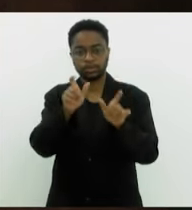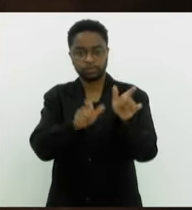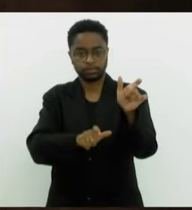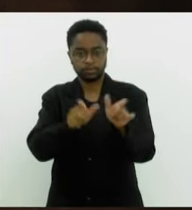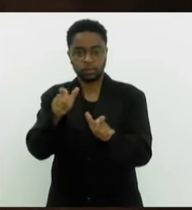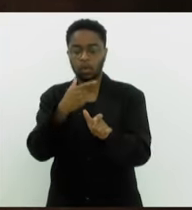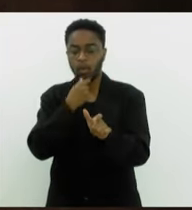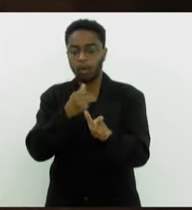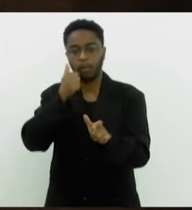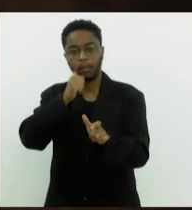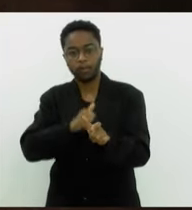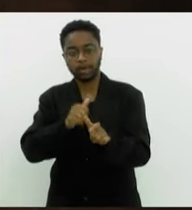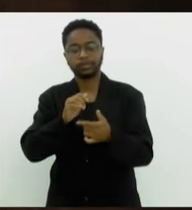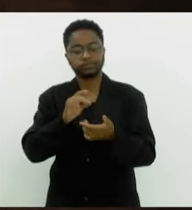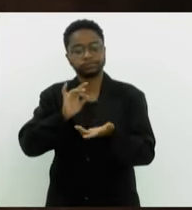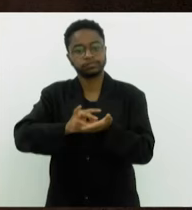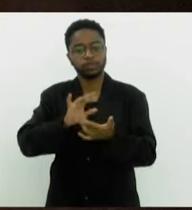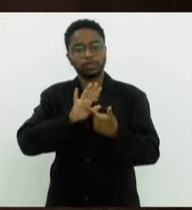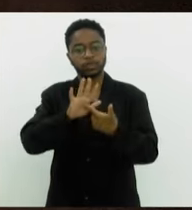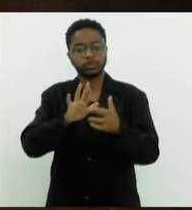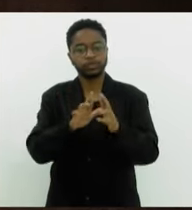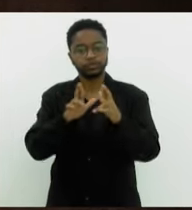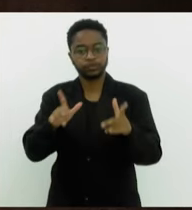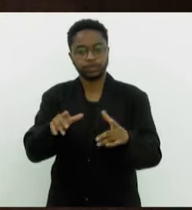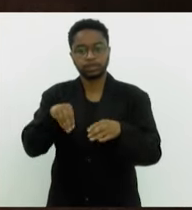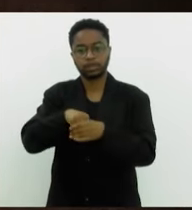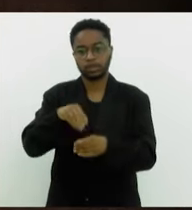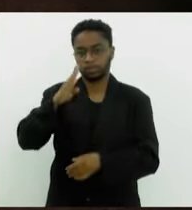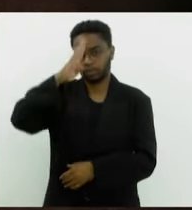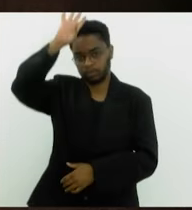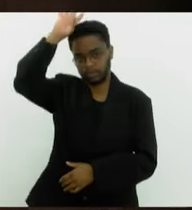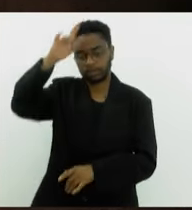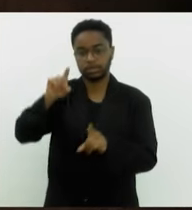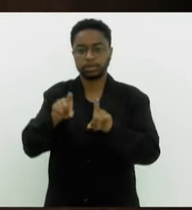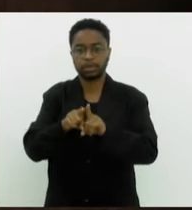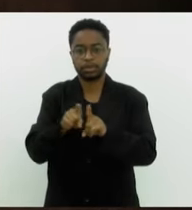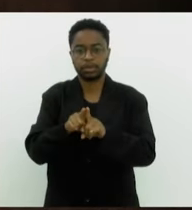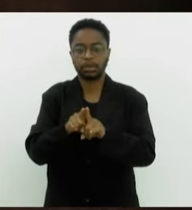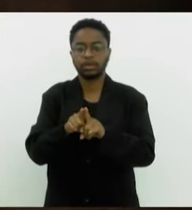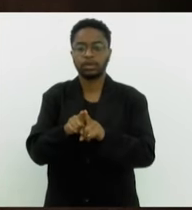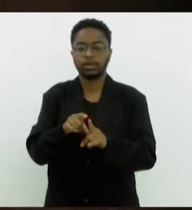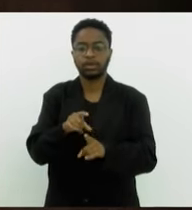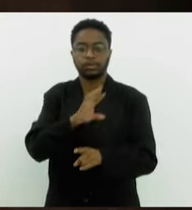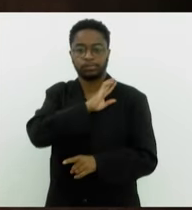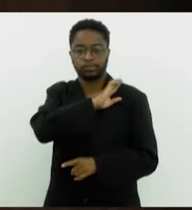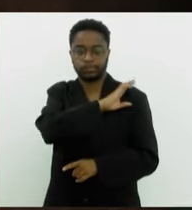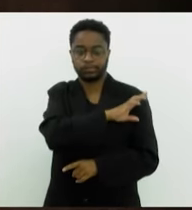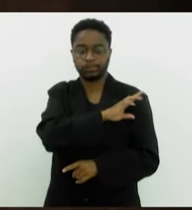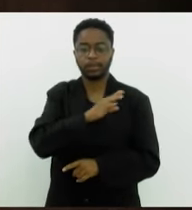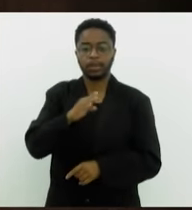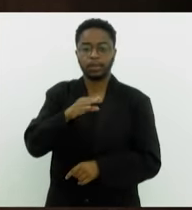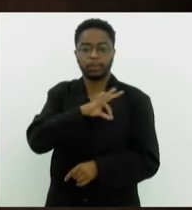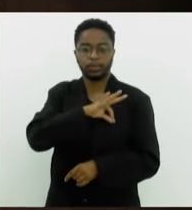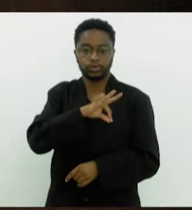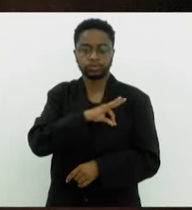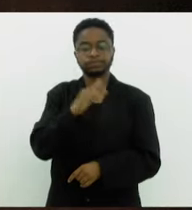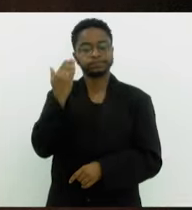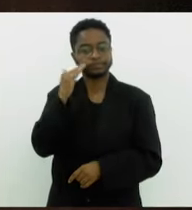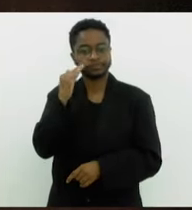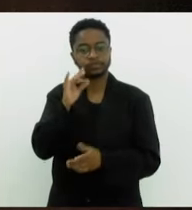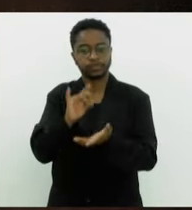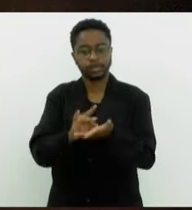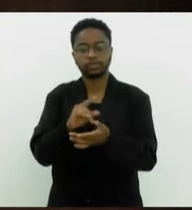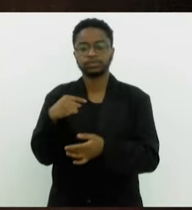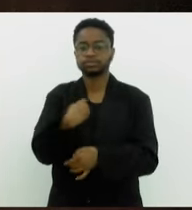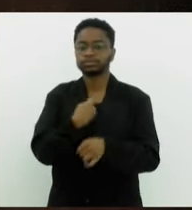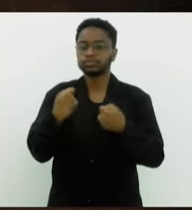mulheres que realmente fazem a diferença no corpo de bombeiro e que o nosso comandante da Polícia Militar possa ter um entendimento de que precisamos, sim,